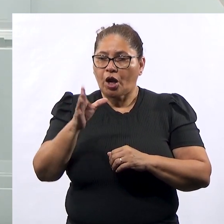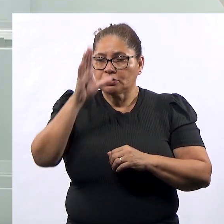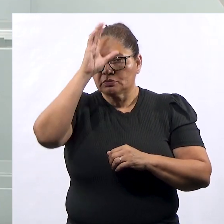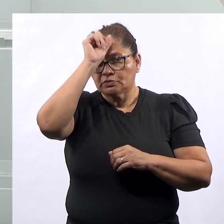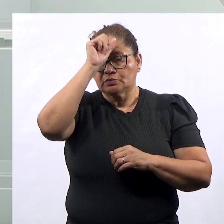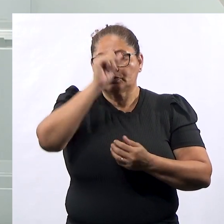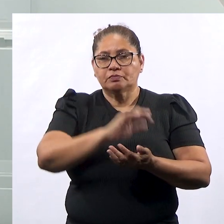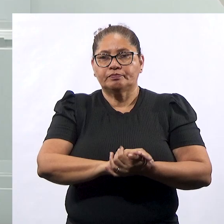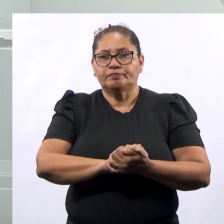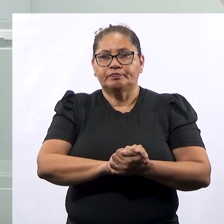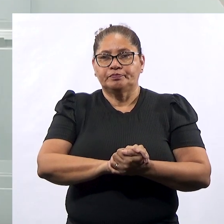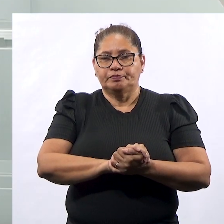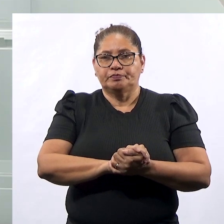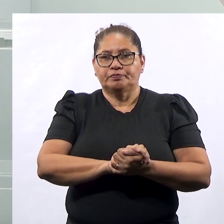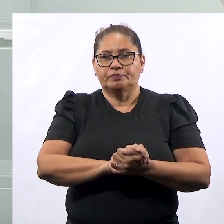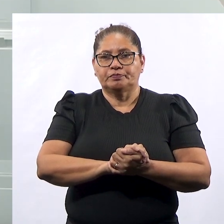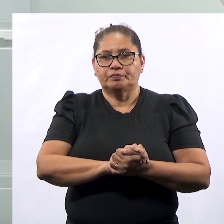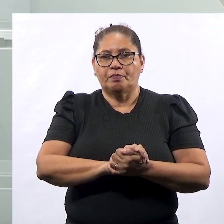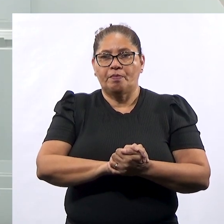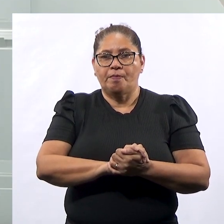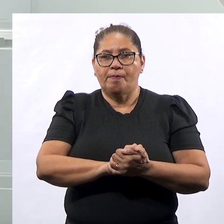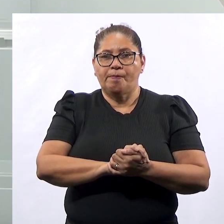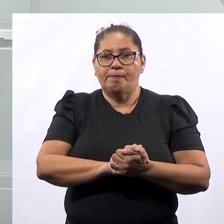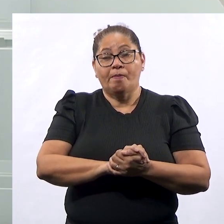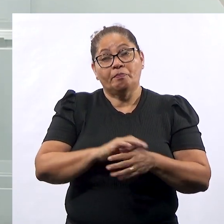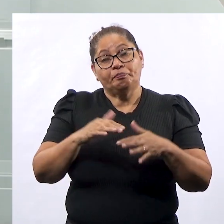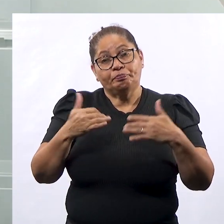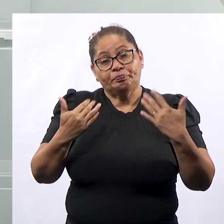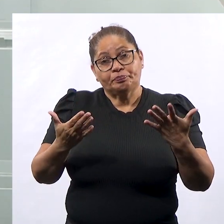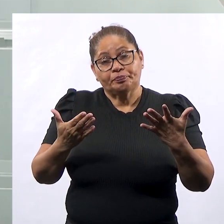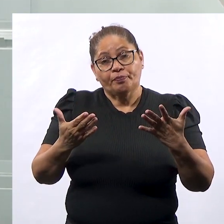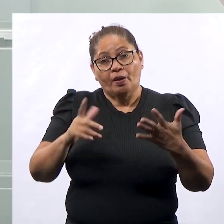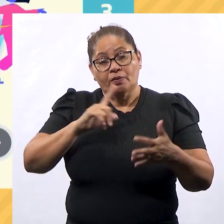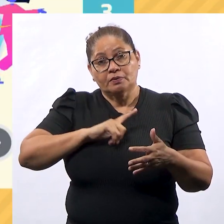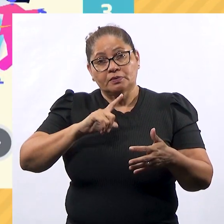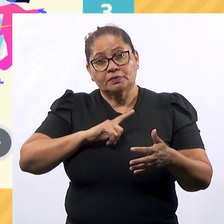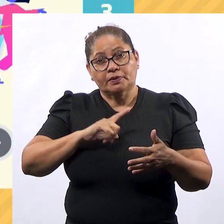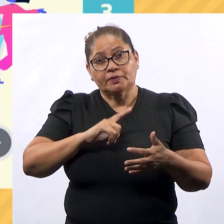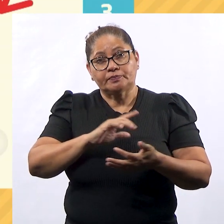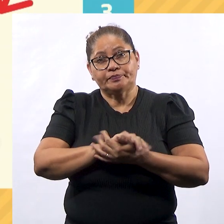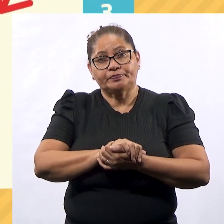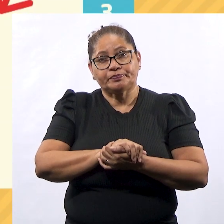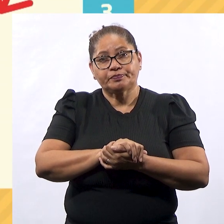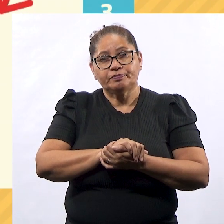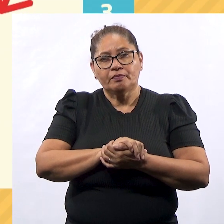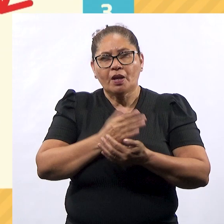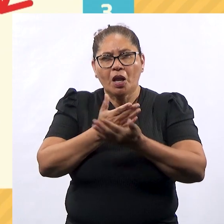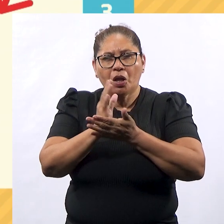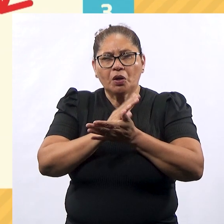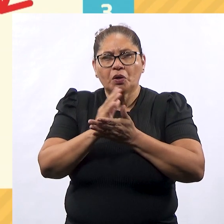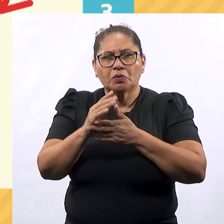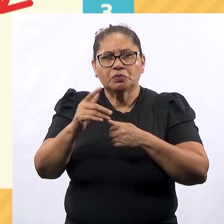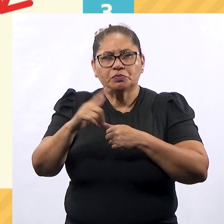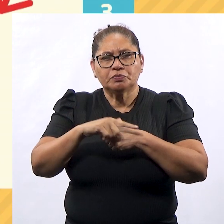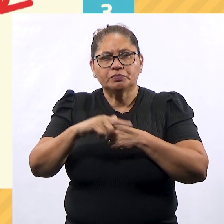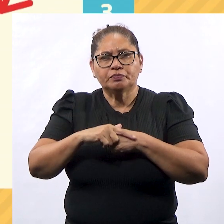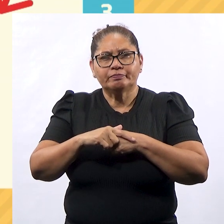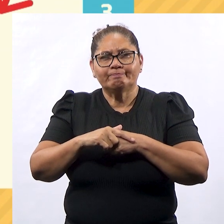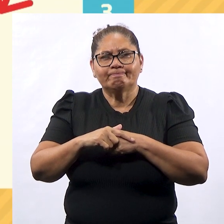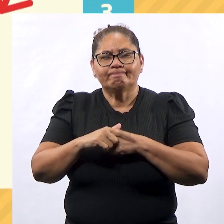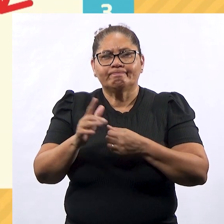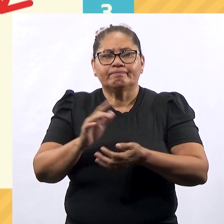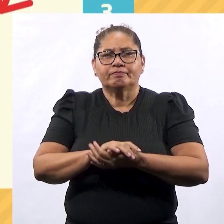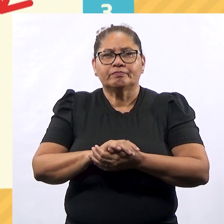se aprendeu, ou supostamente se aprendeu. Bom, e a gente ainda tem, né, alguns